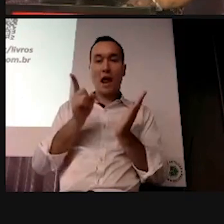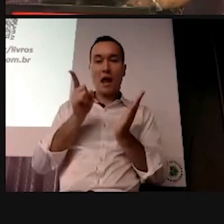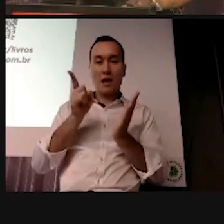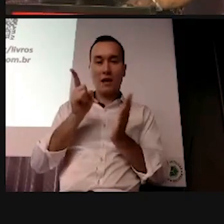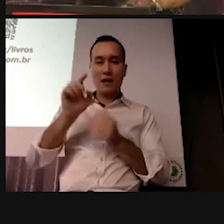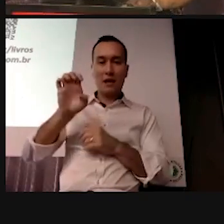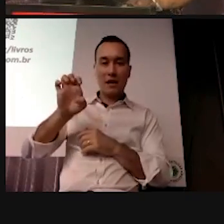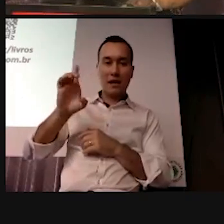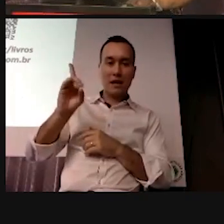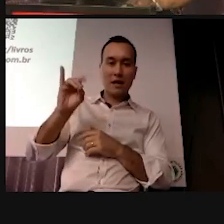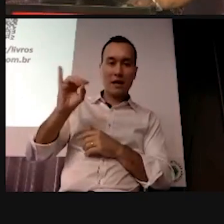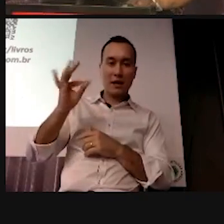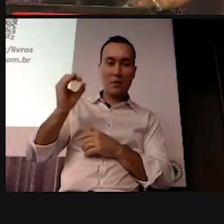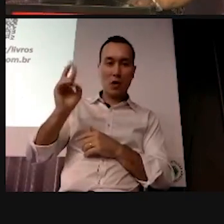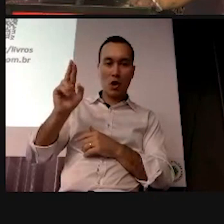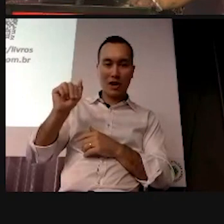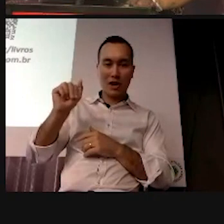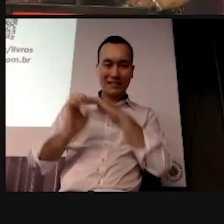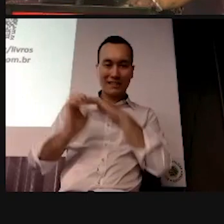dos subsistemas de RH